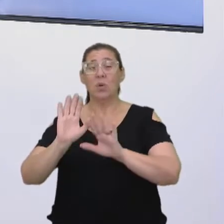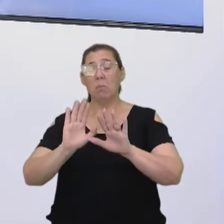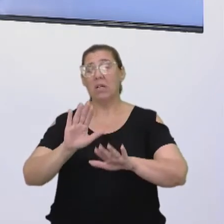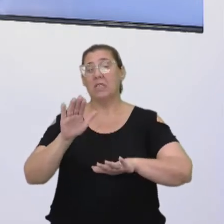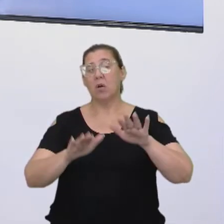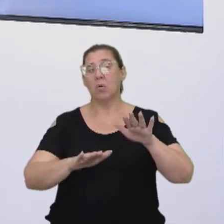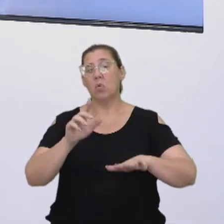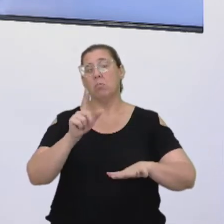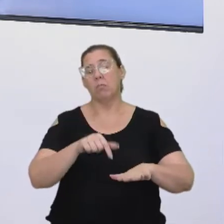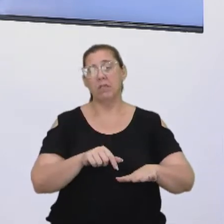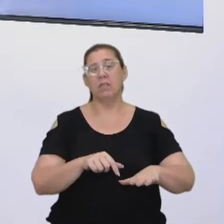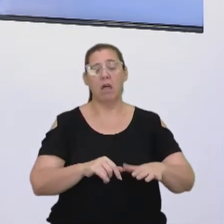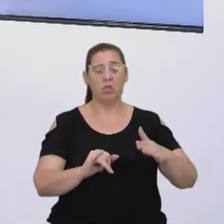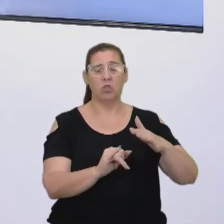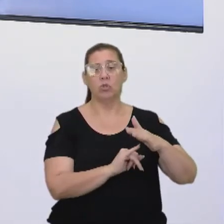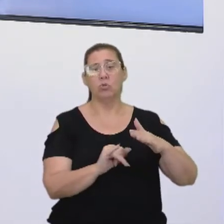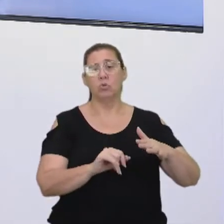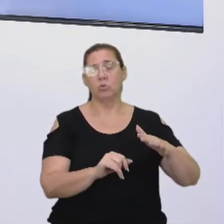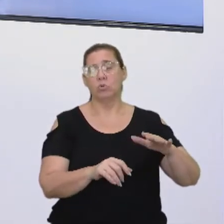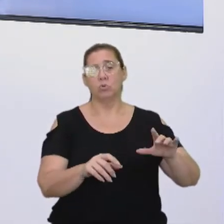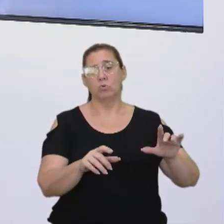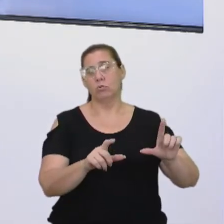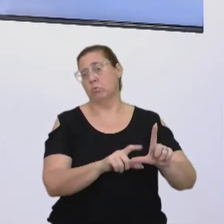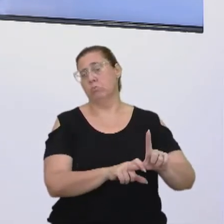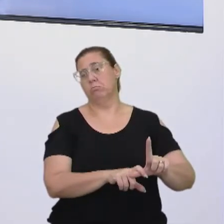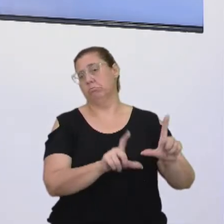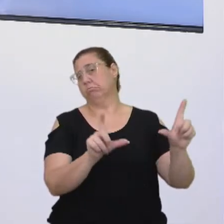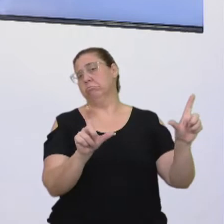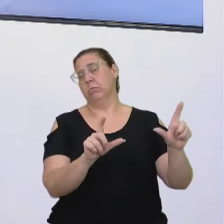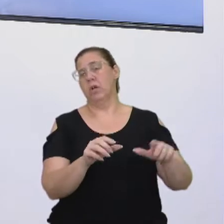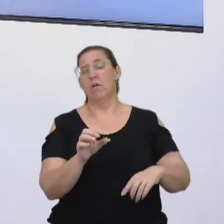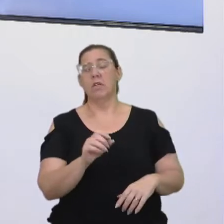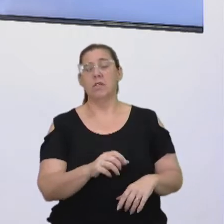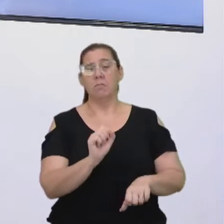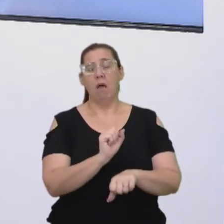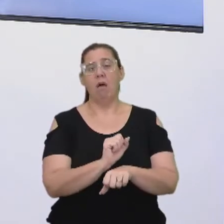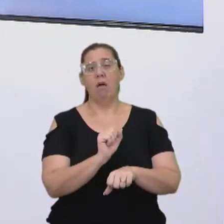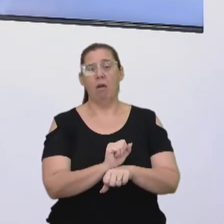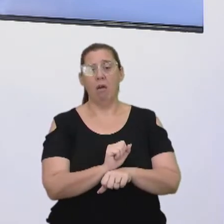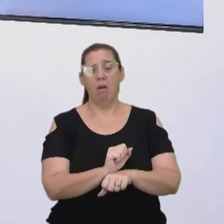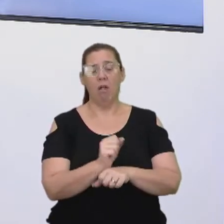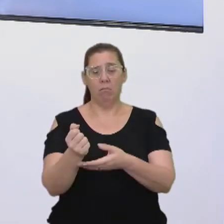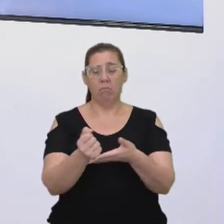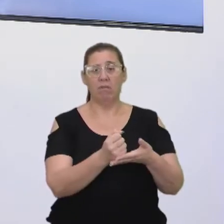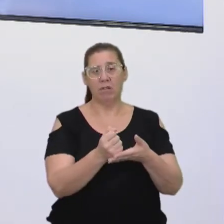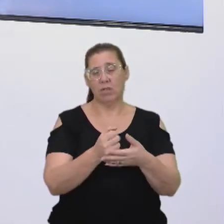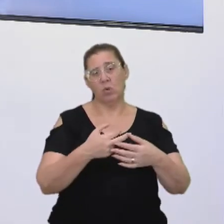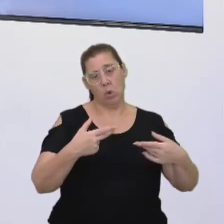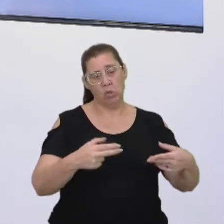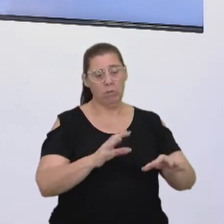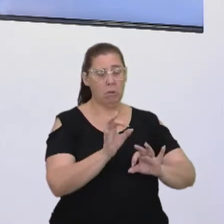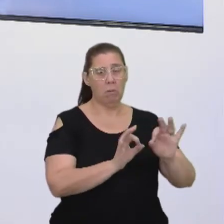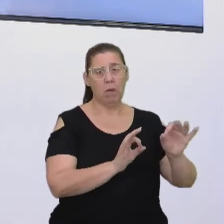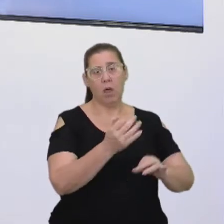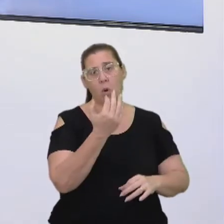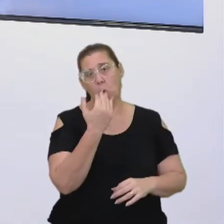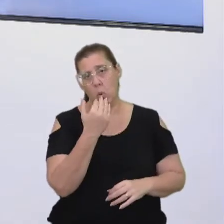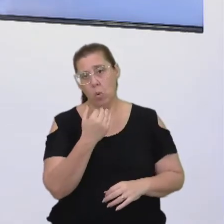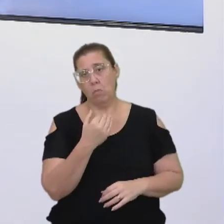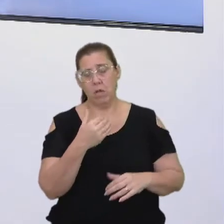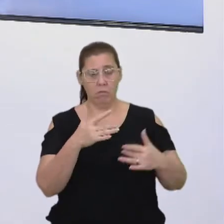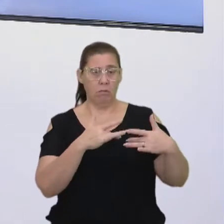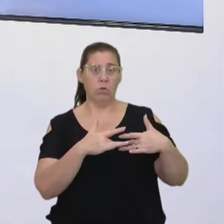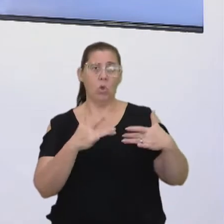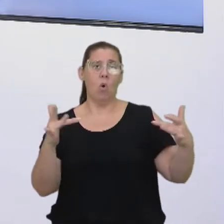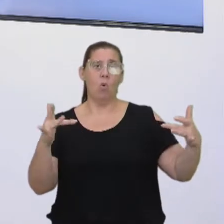instituições, vamos dizer, independentes aí, que sobrevivem de doações, entre outras coisas. Então, é importante entender que, quando a gente está falando sobre todo esse processo,